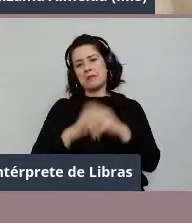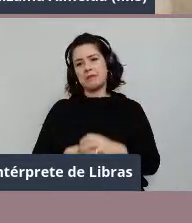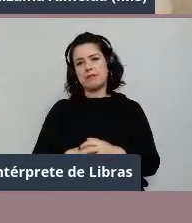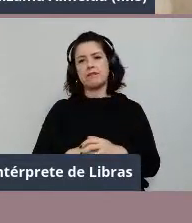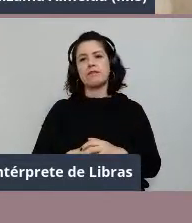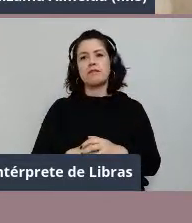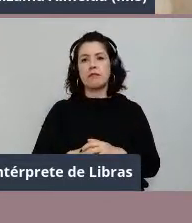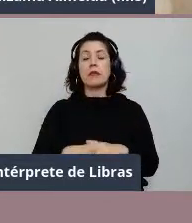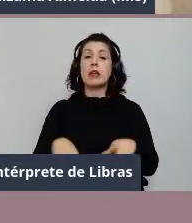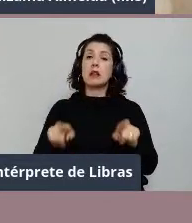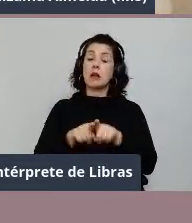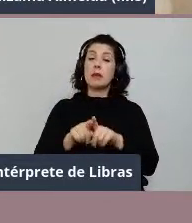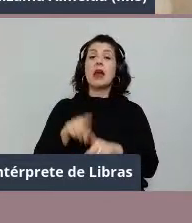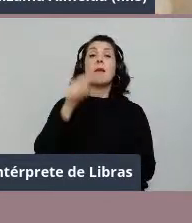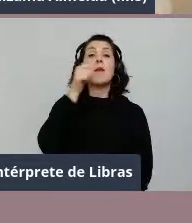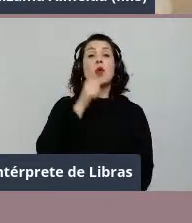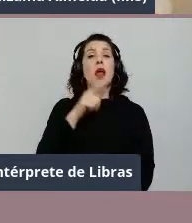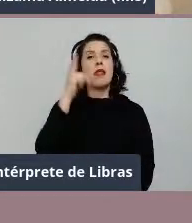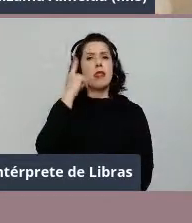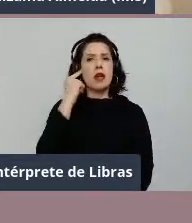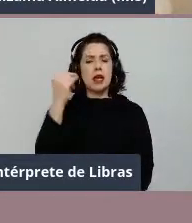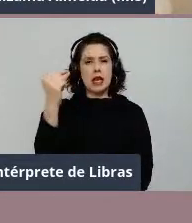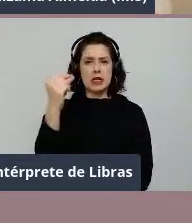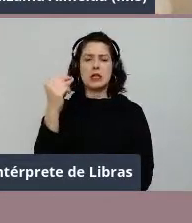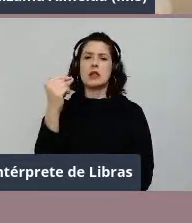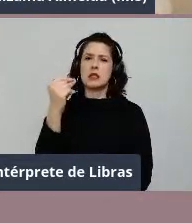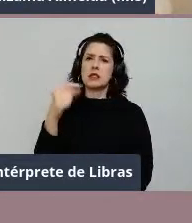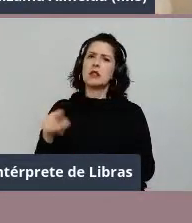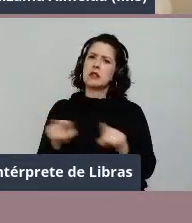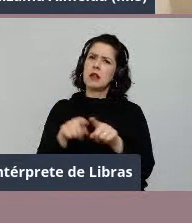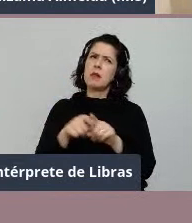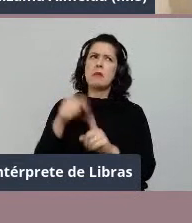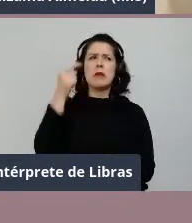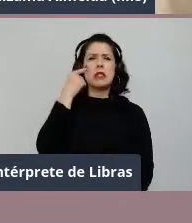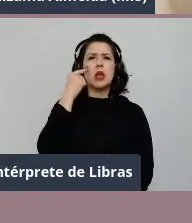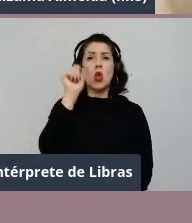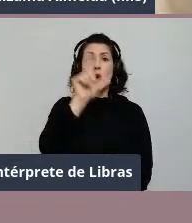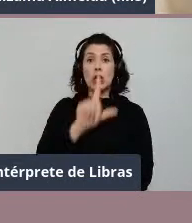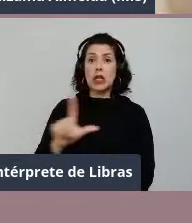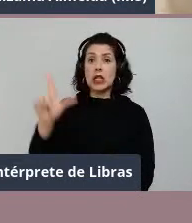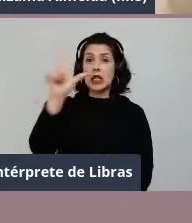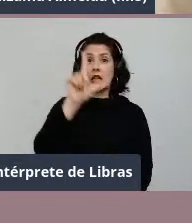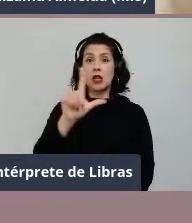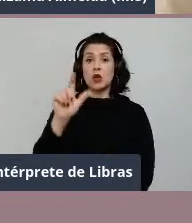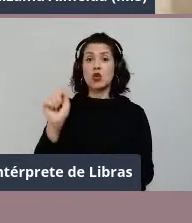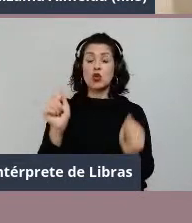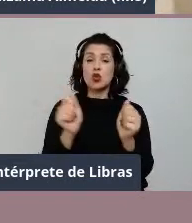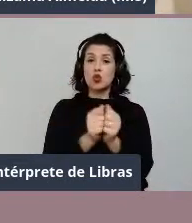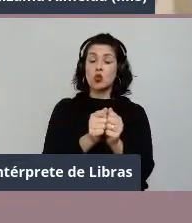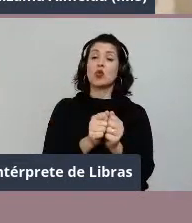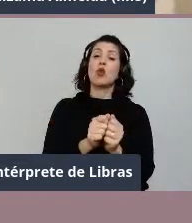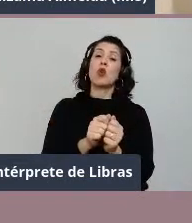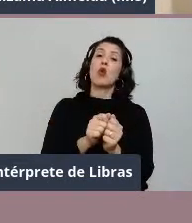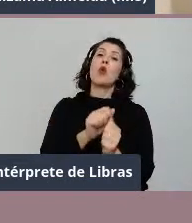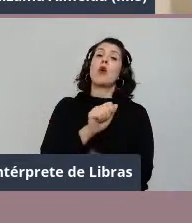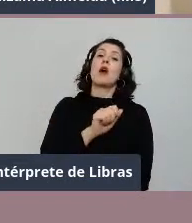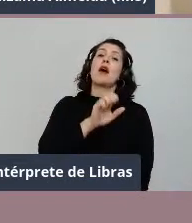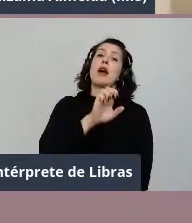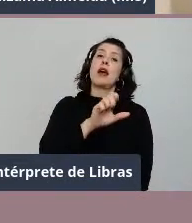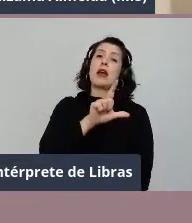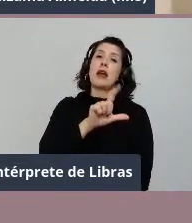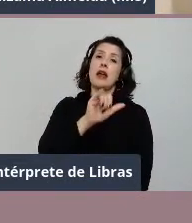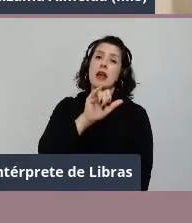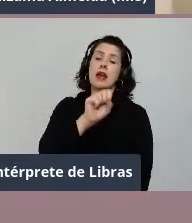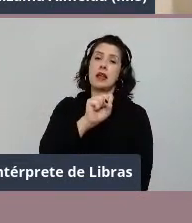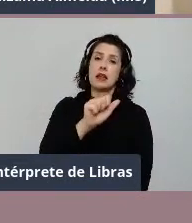E a Clarice, ela está no arquivo da literatura, junto com a Elisa Lispector, que é também a